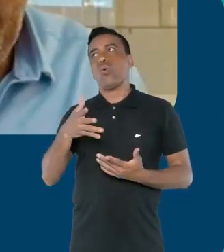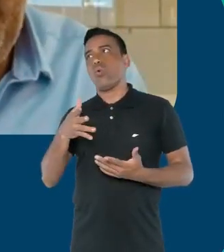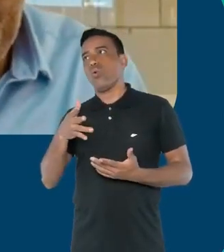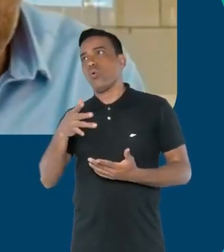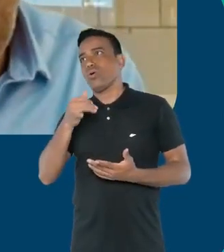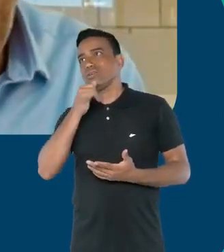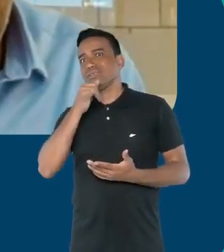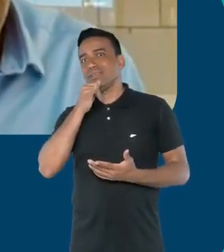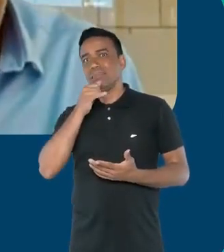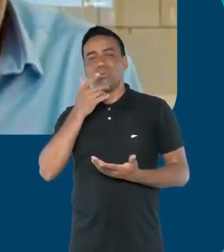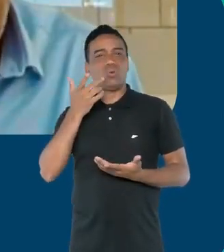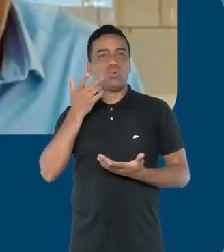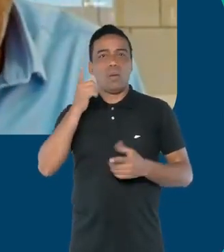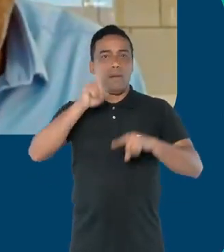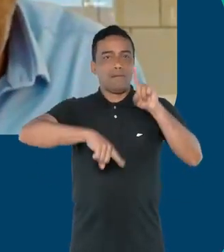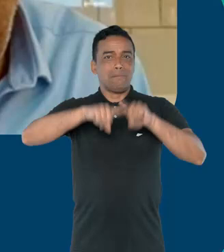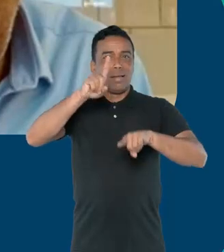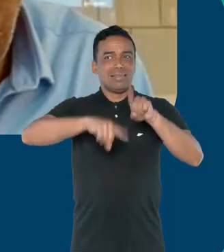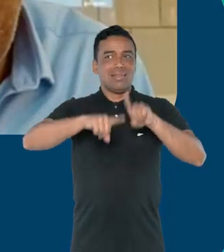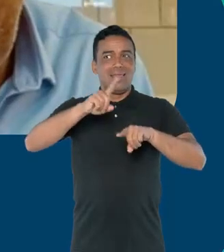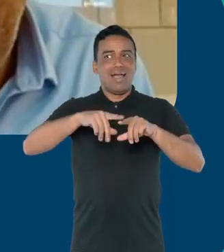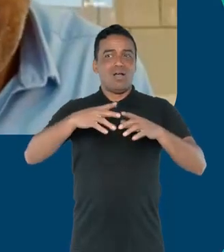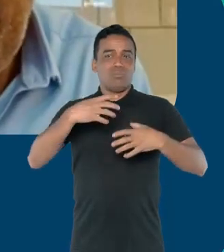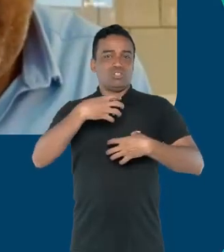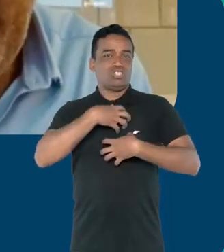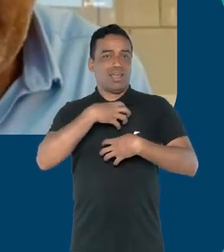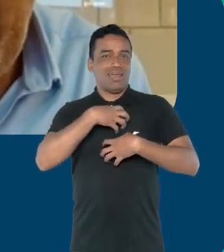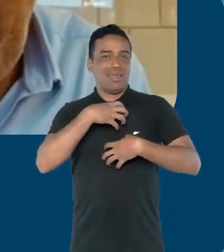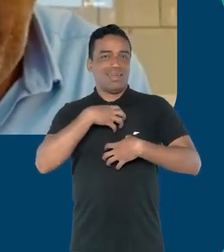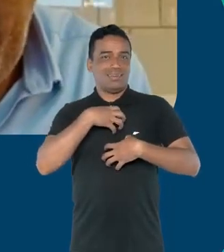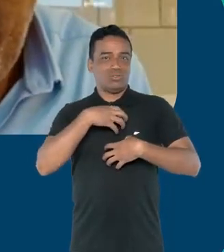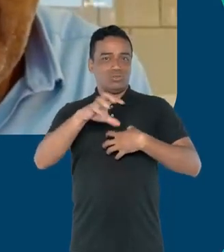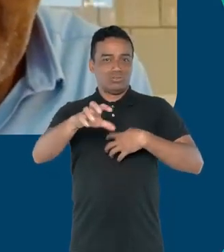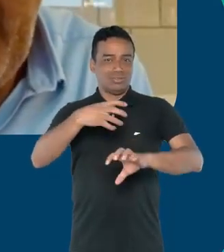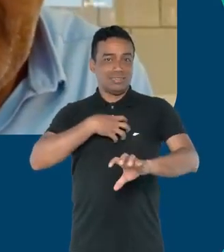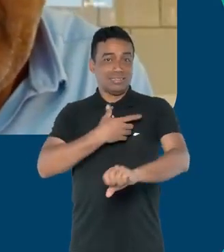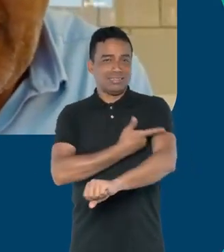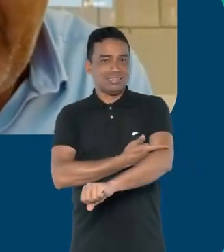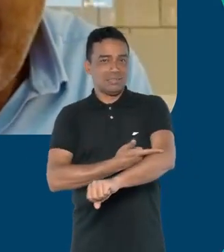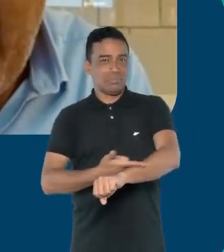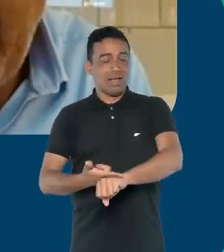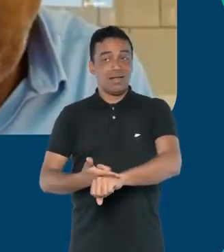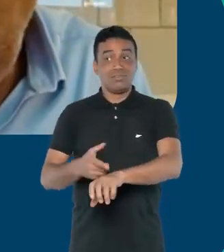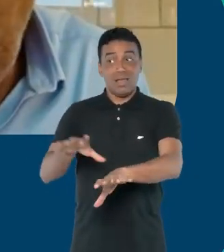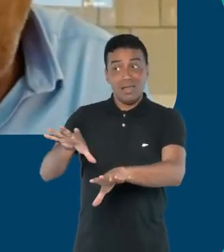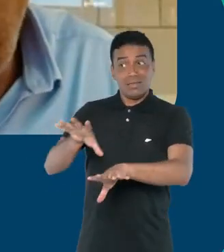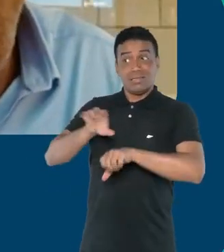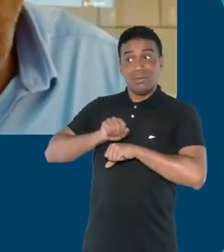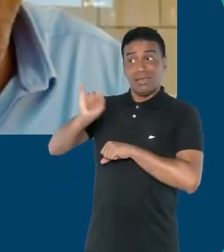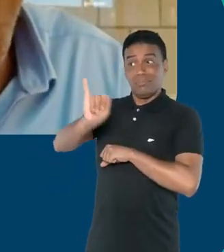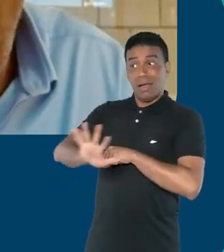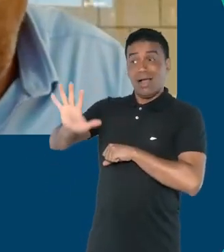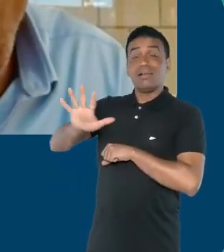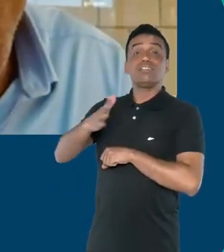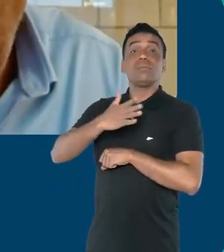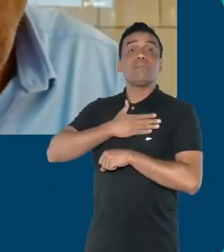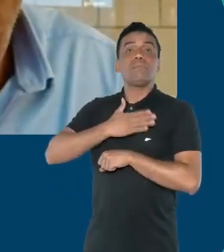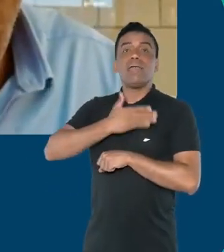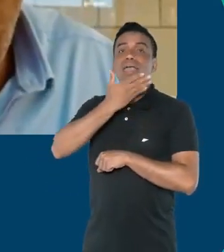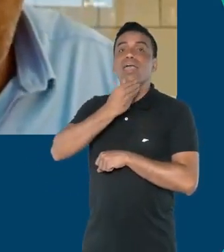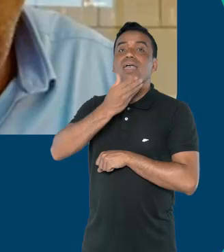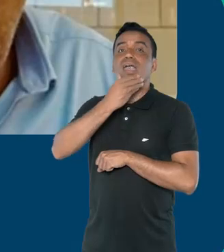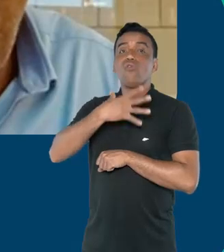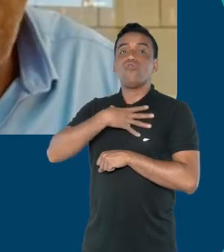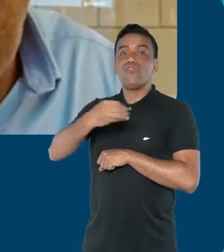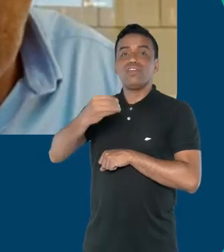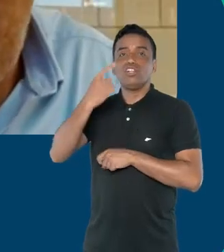os meus instrumentos simpáticos, digamos assim, vai receber, né, a imagem do meu filho chorando de